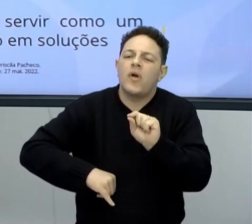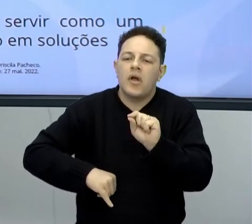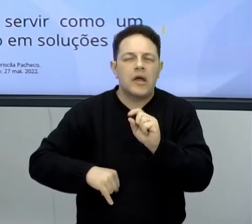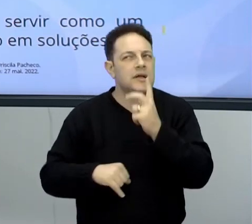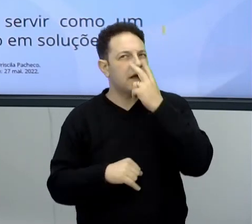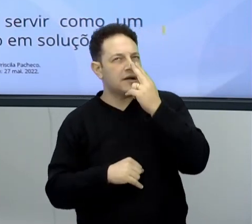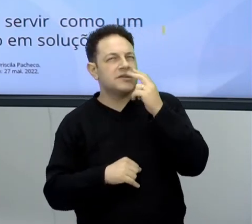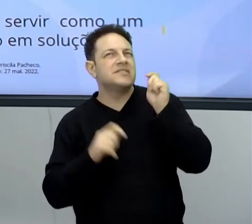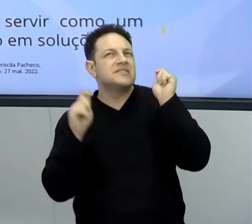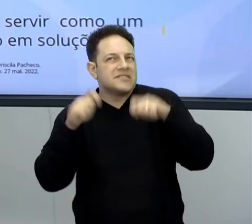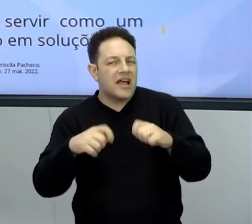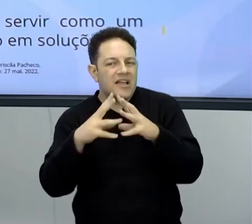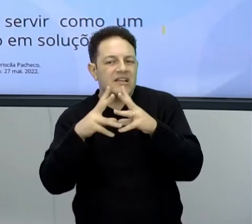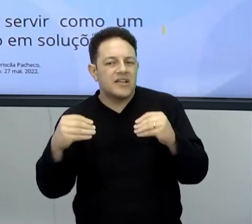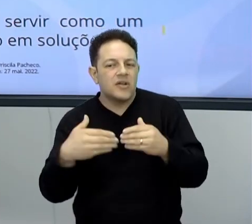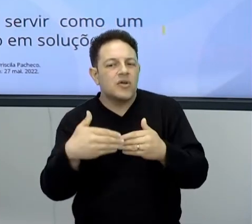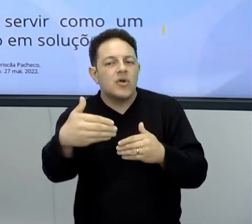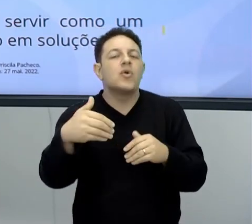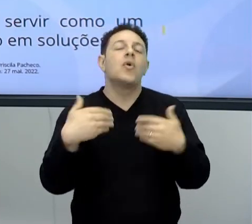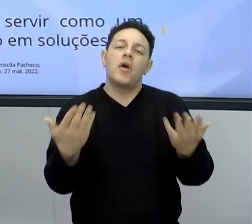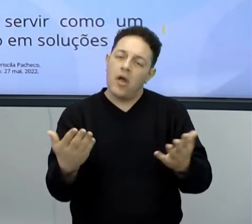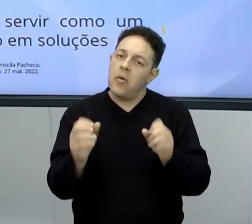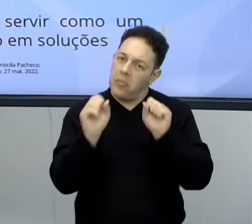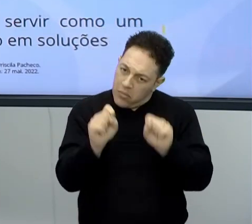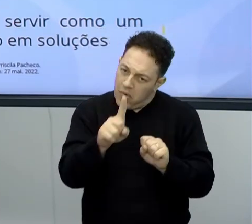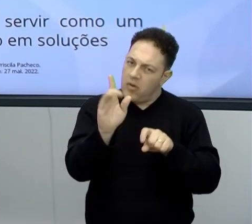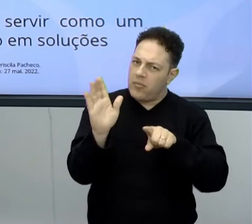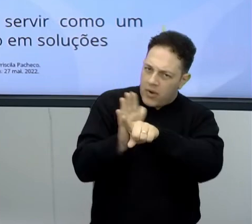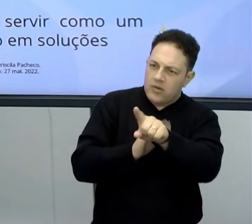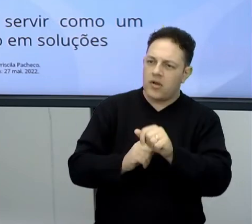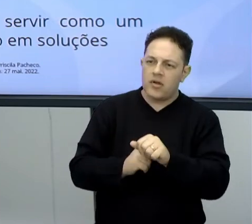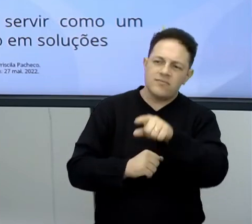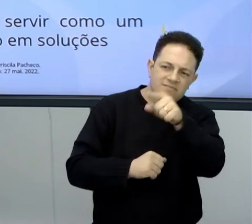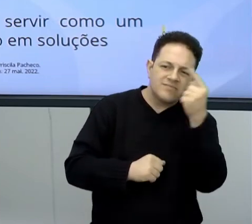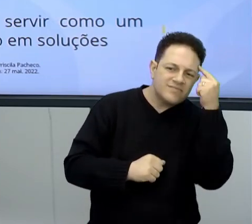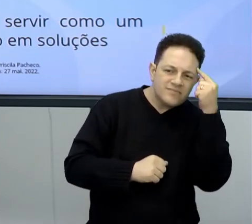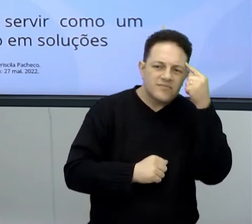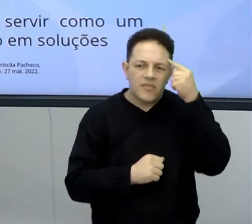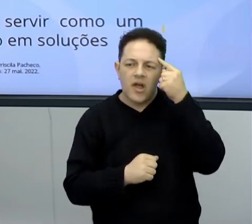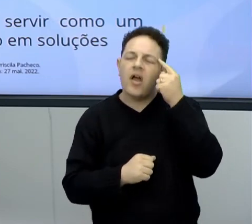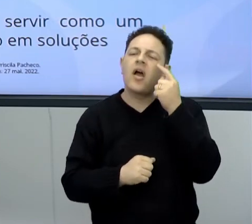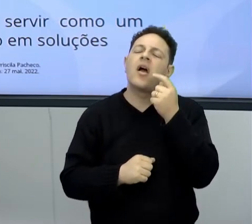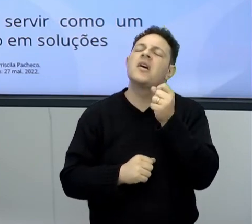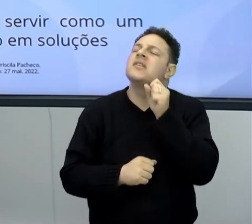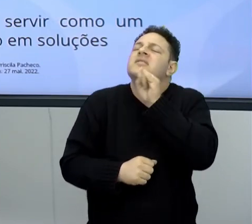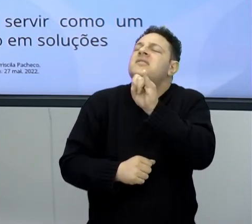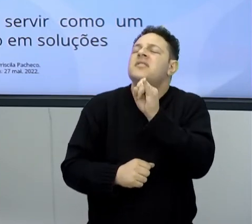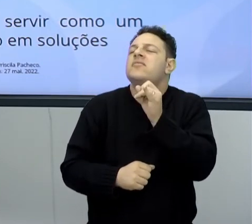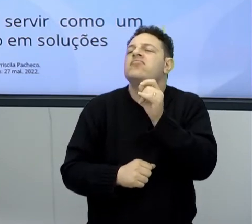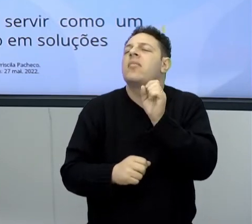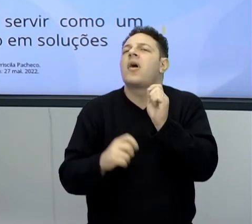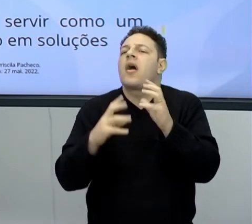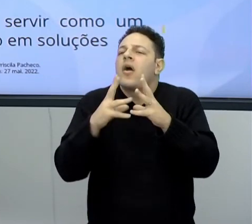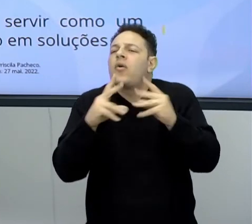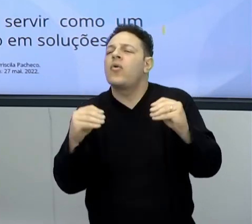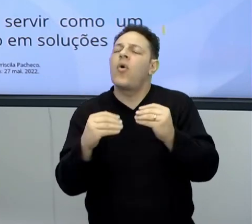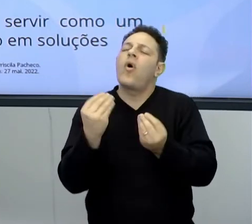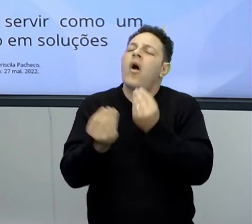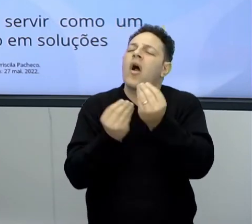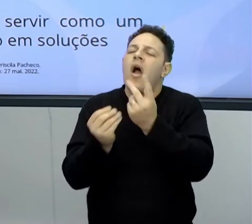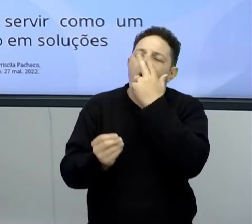soluções, tá? Então vocês podem perguntar para elas, mas será que elas têm ideia de qual qual solução, né, teria para o problema